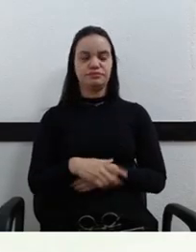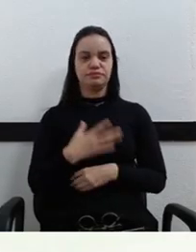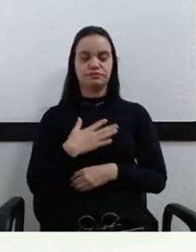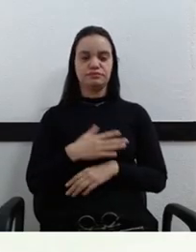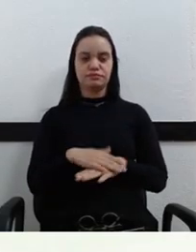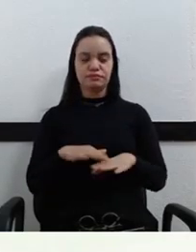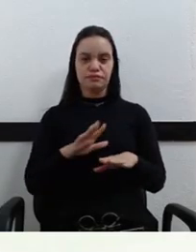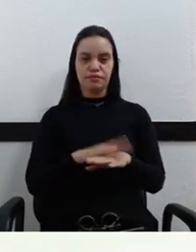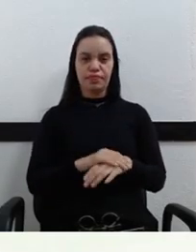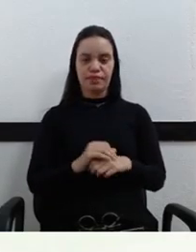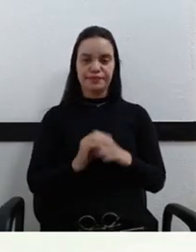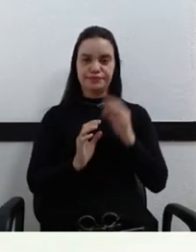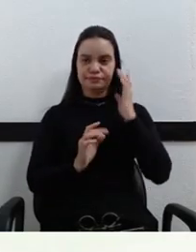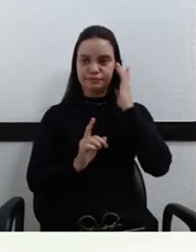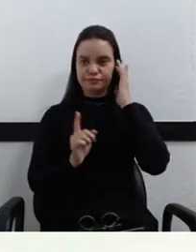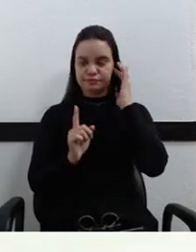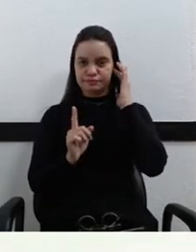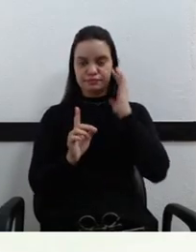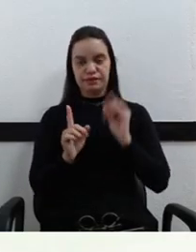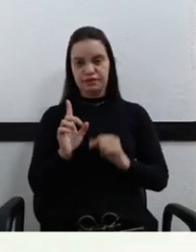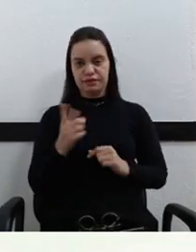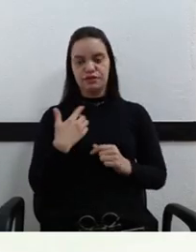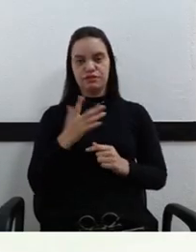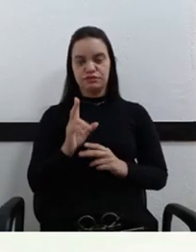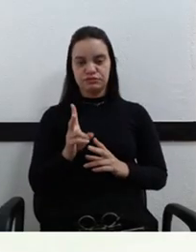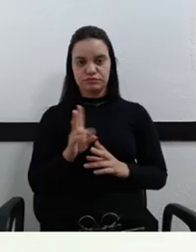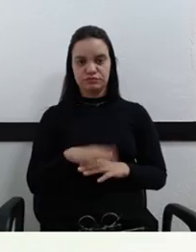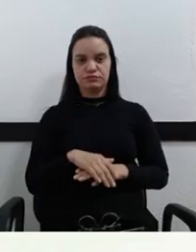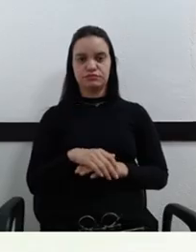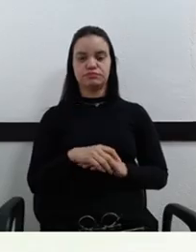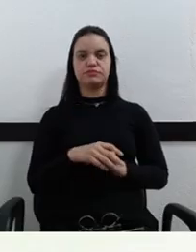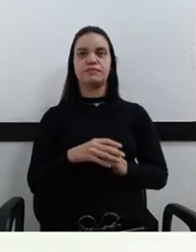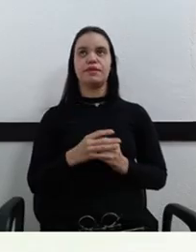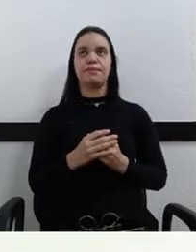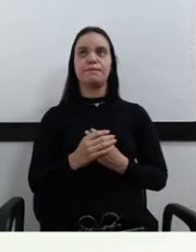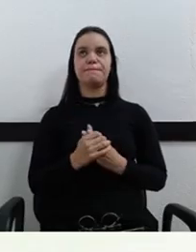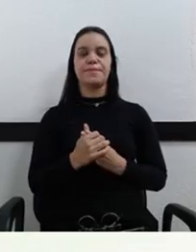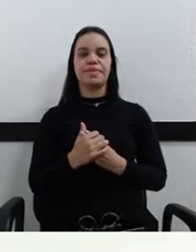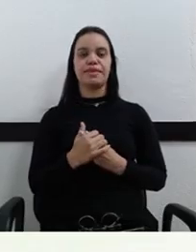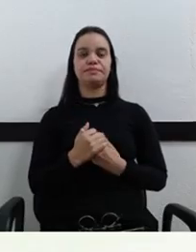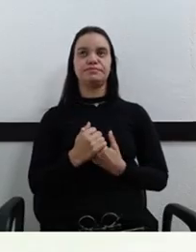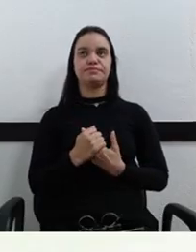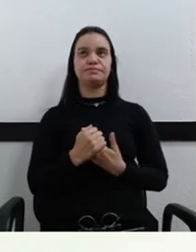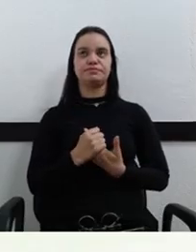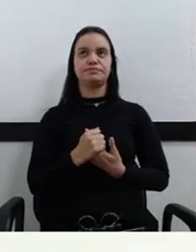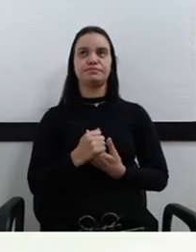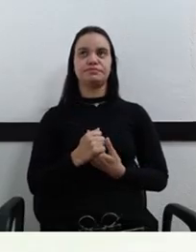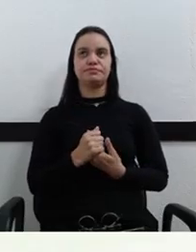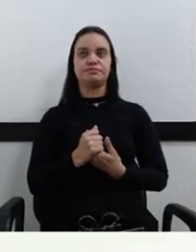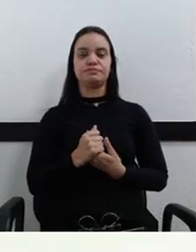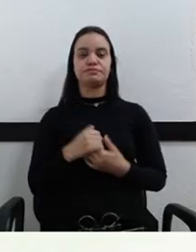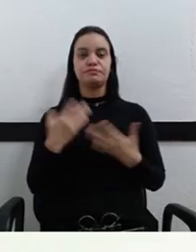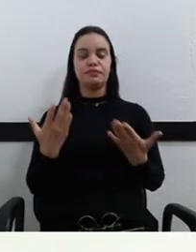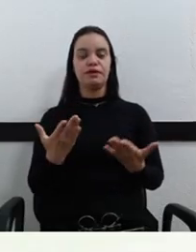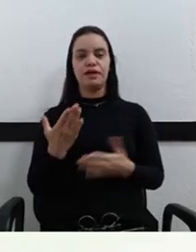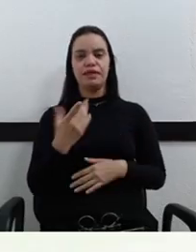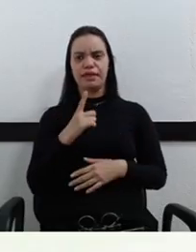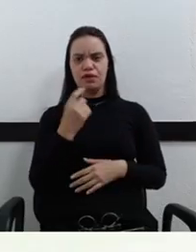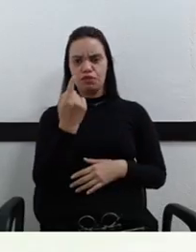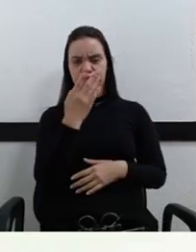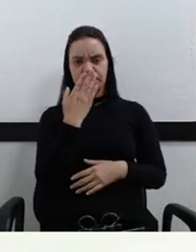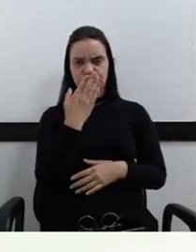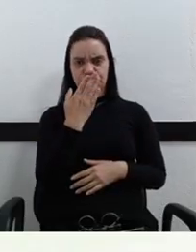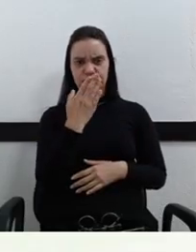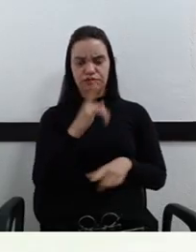razoável supor que lá na frente a gente vai poder sim se retratar dessa decisão. Além disso, Suhaili, acho que o pedido aqui, o